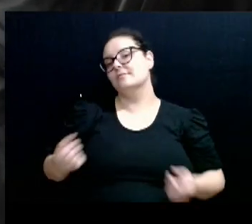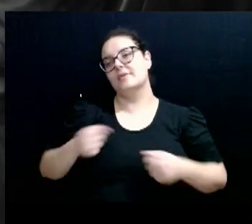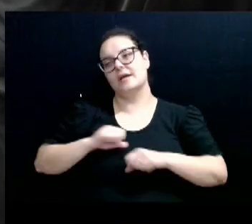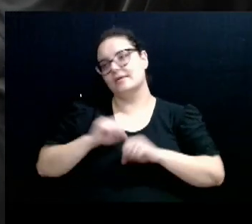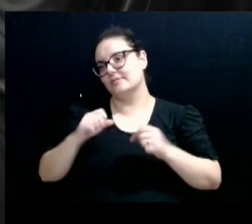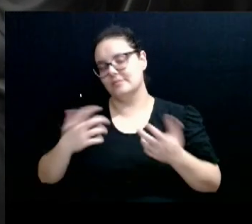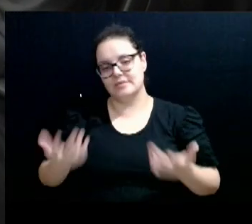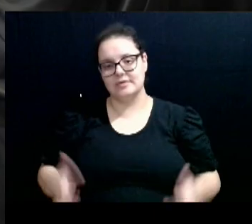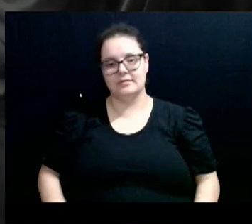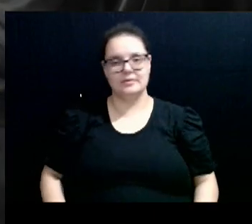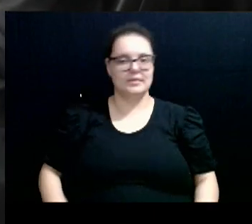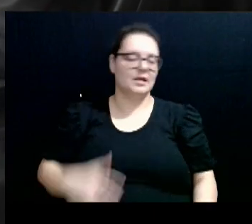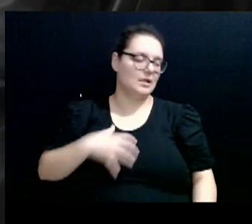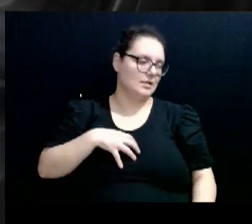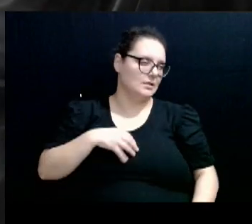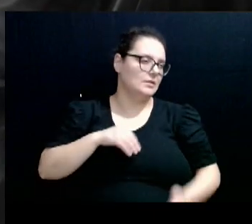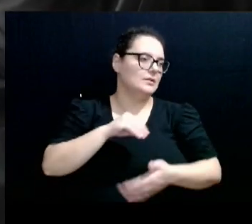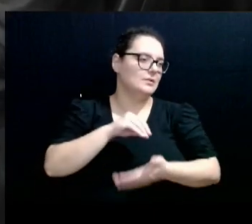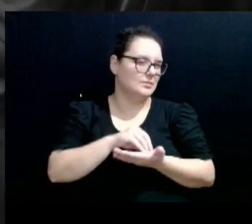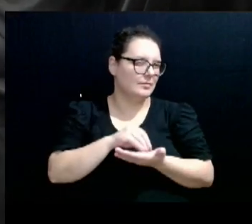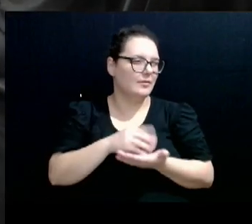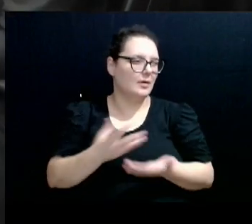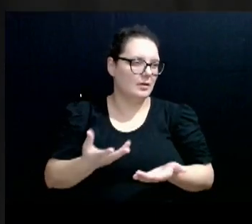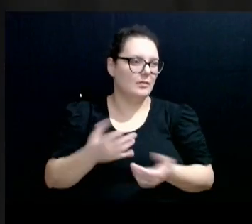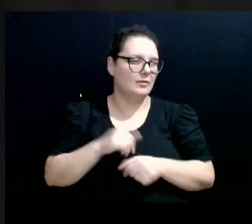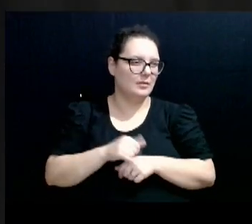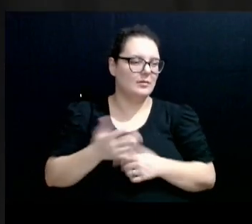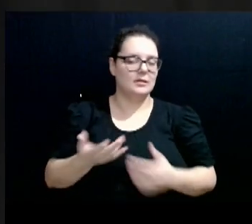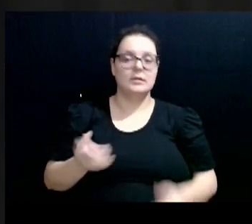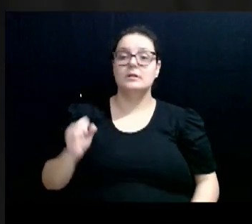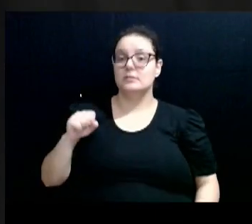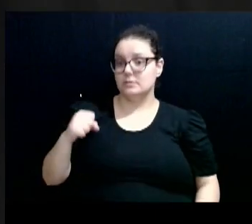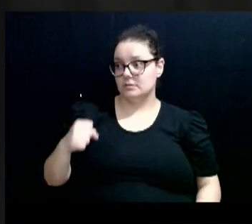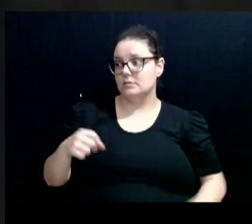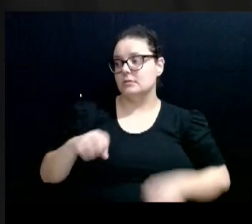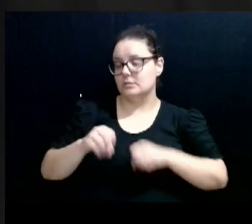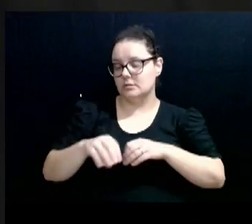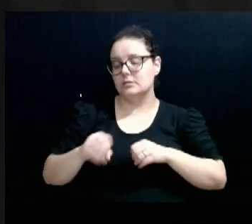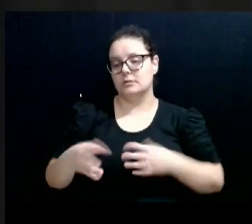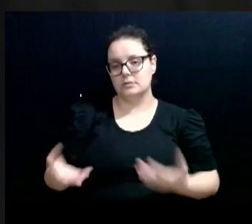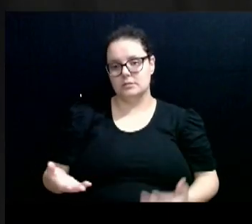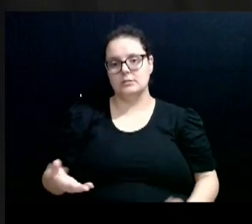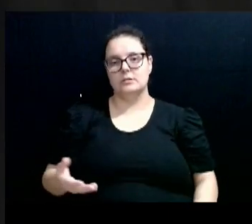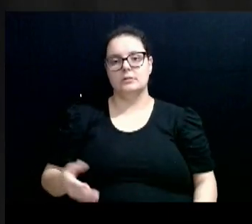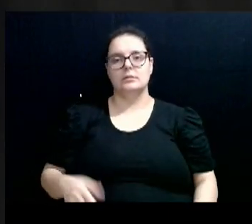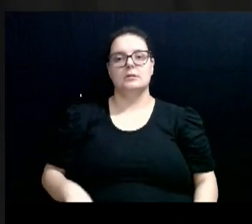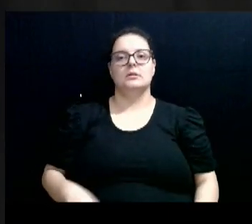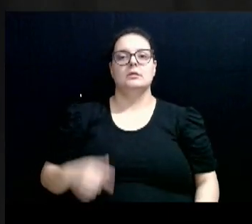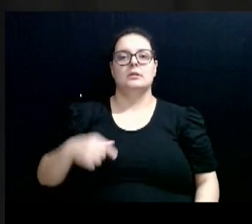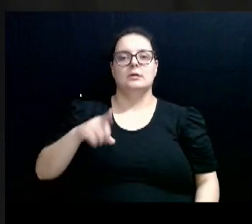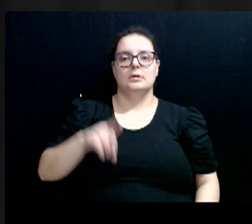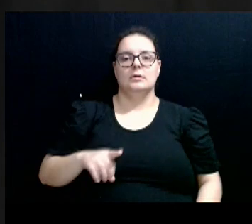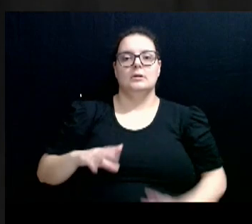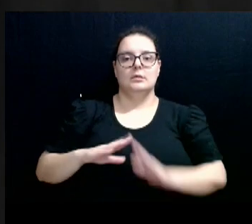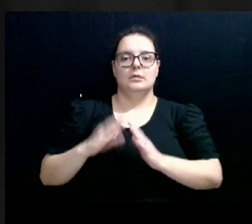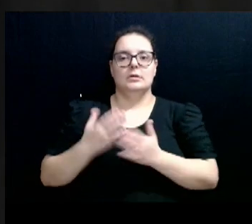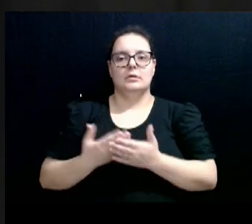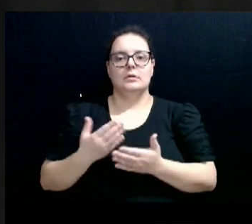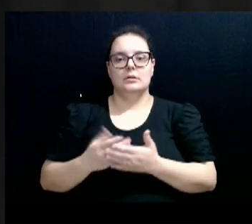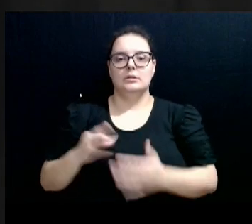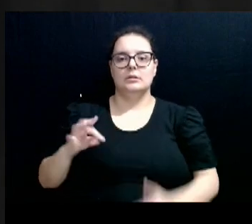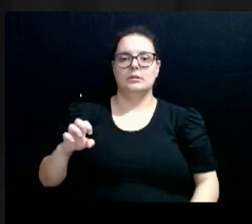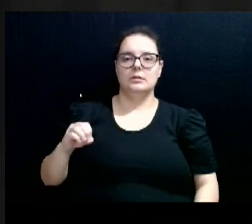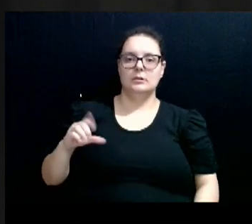falta, professor? Sim, eu ainda continuo dando aula na Escola Teológica, eu sou diretor da Escola Teológica aqui de Campinas,